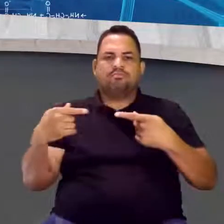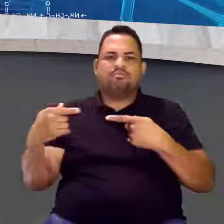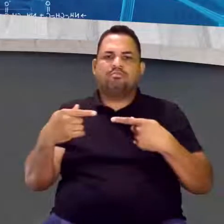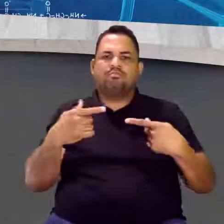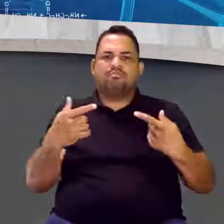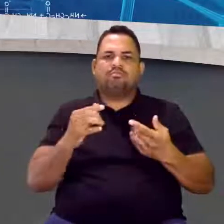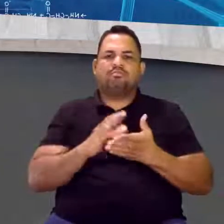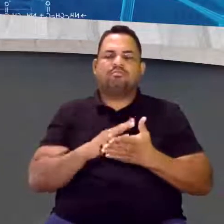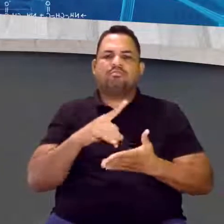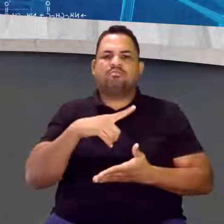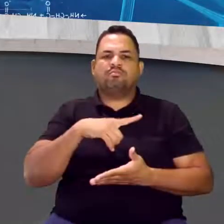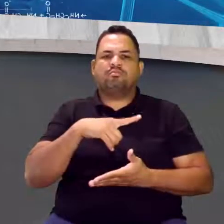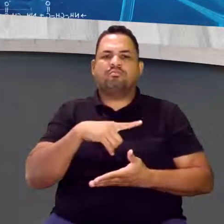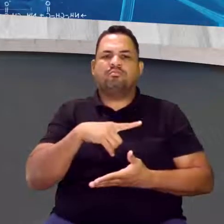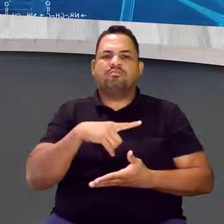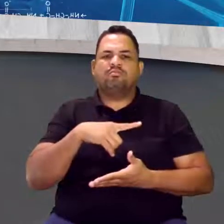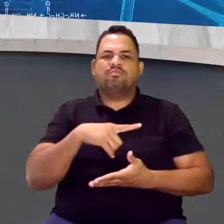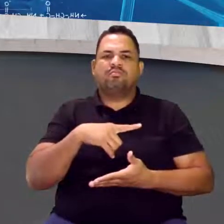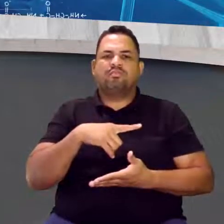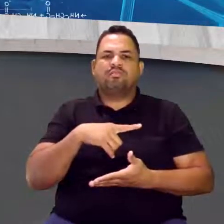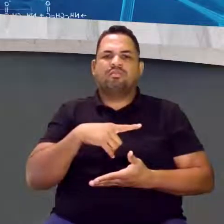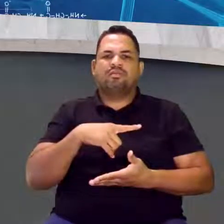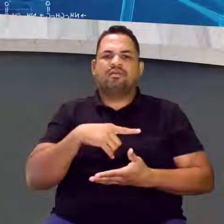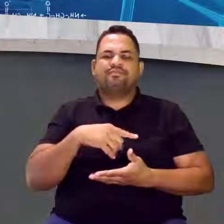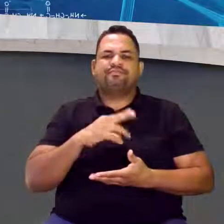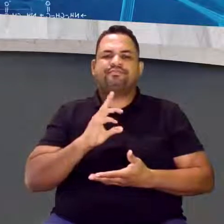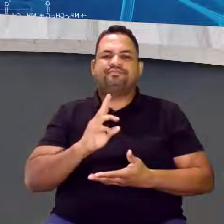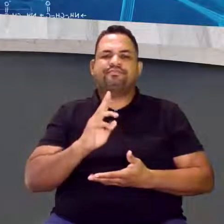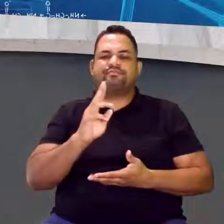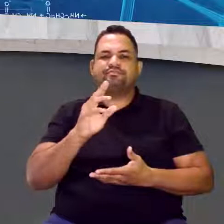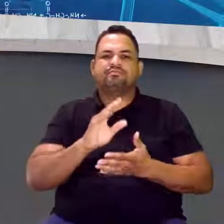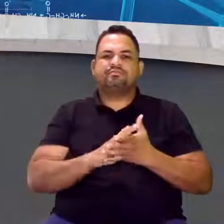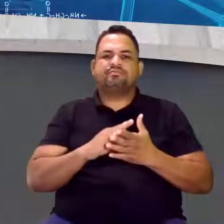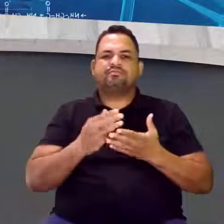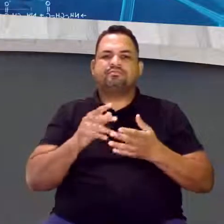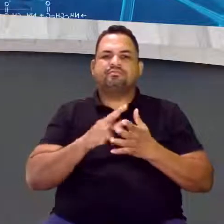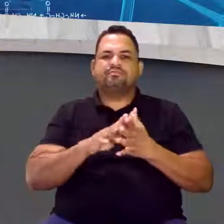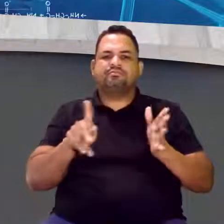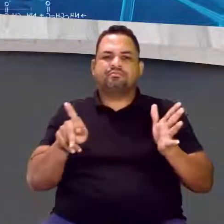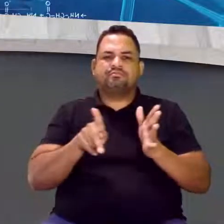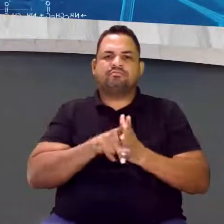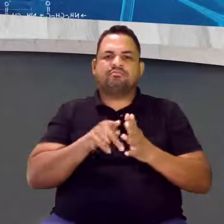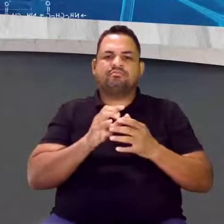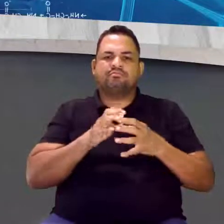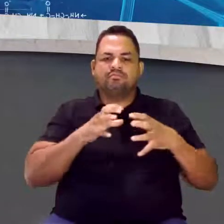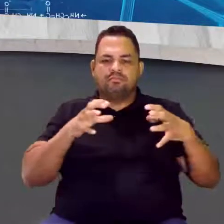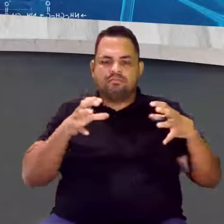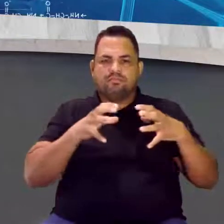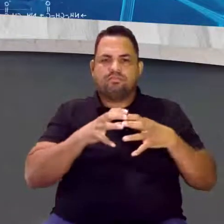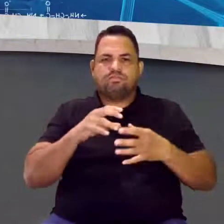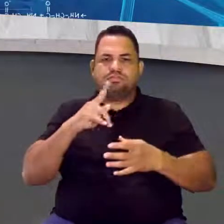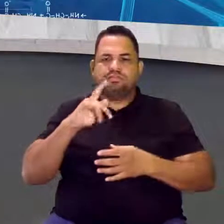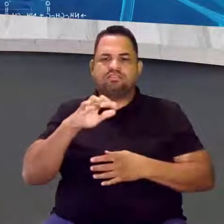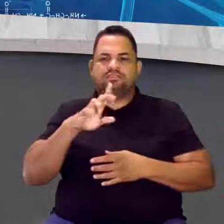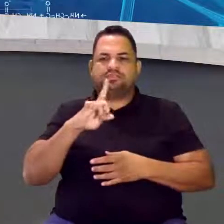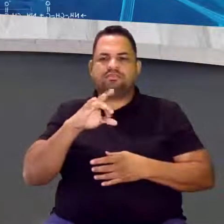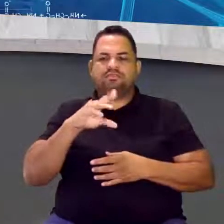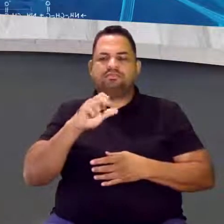relação, nós temos aqui as seguintes propriedades: a expansibilidade,